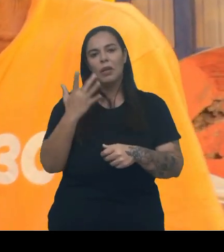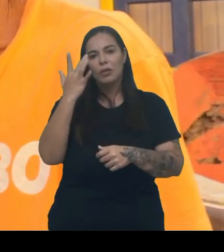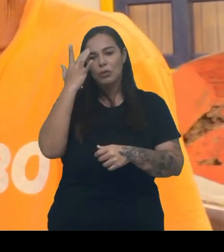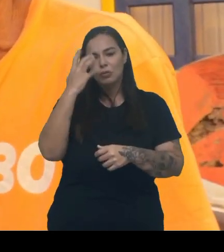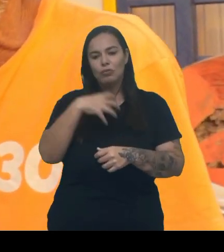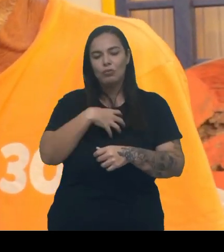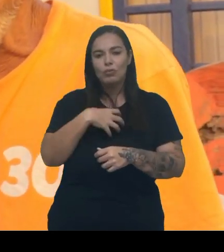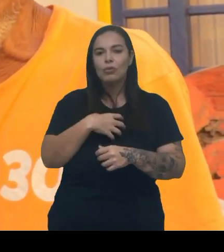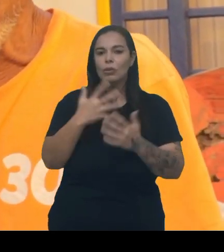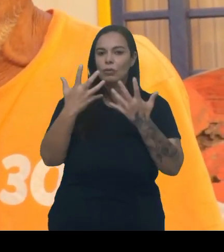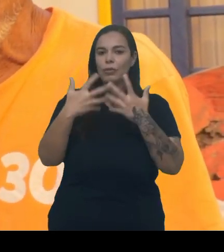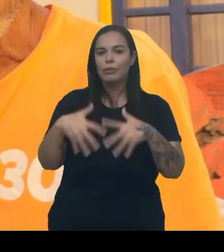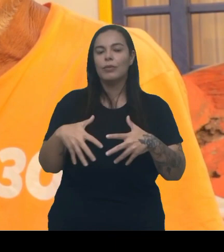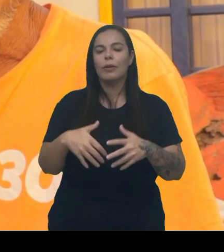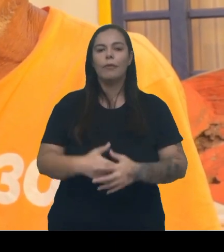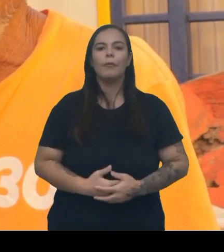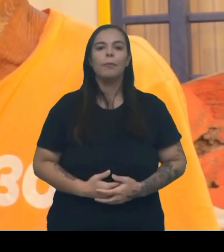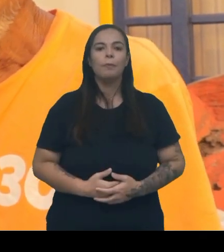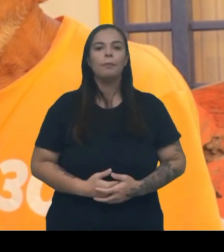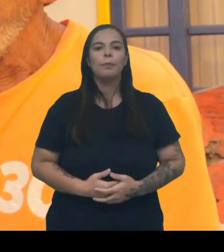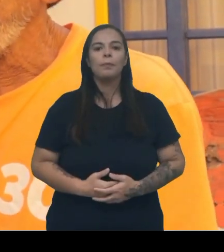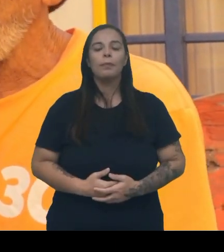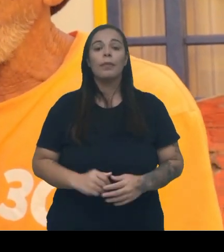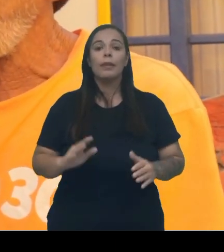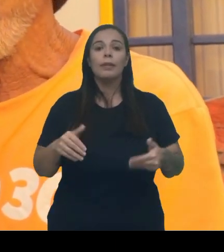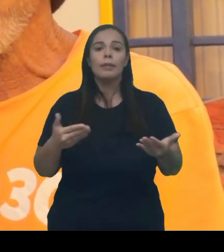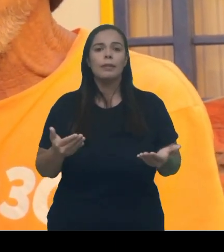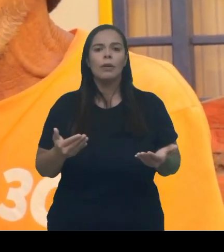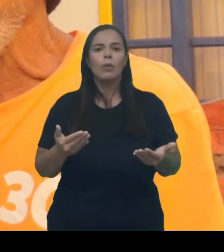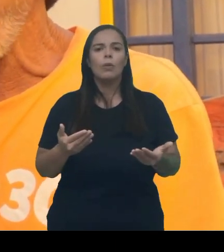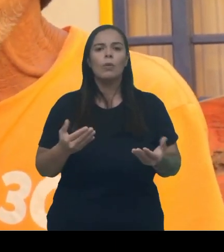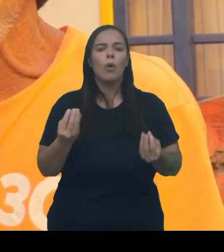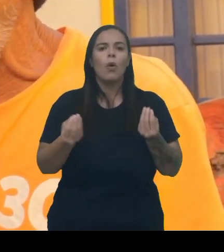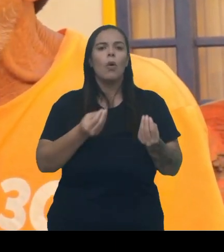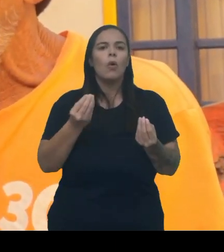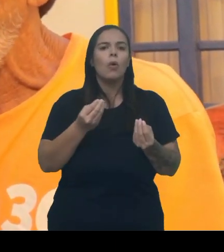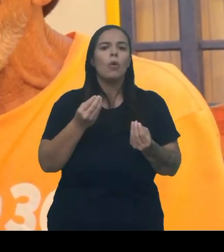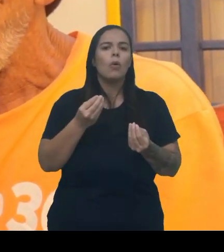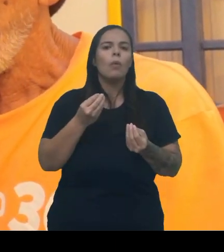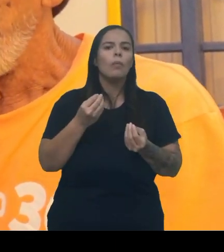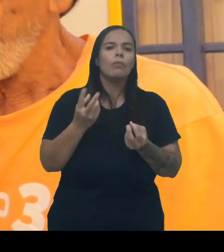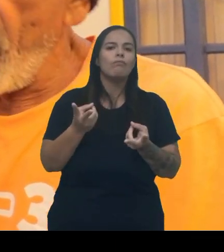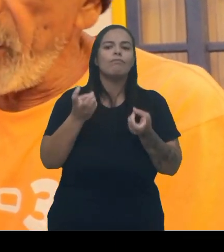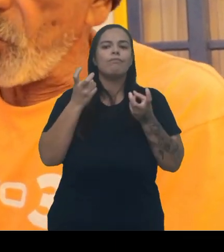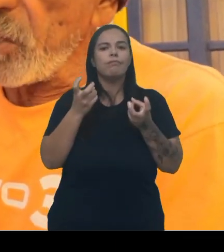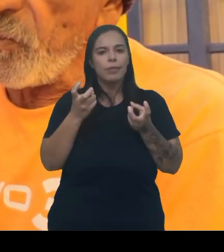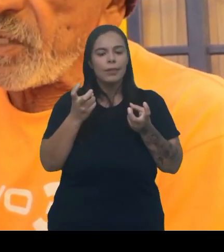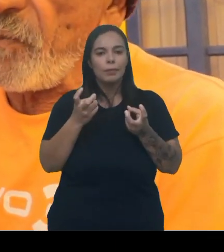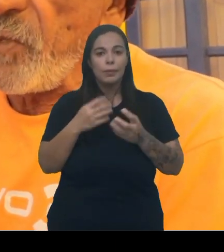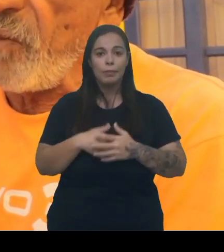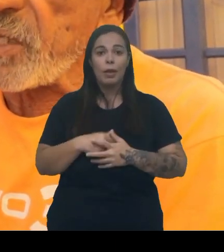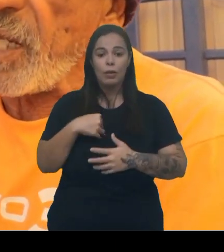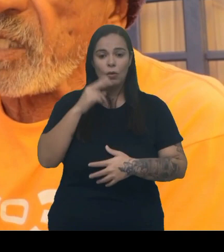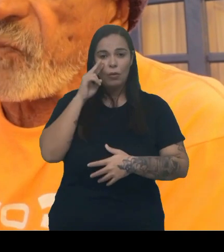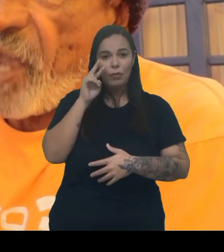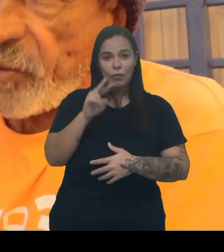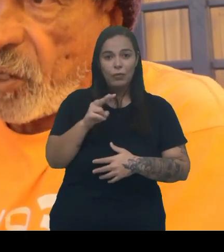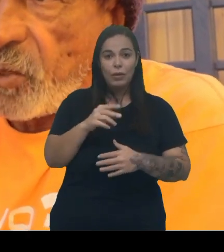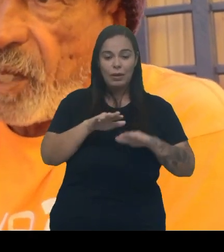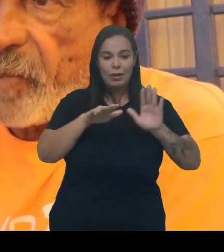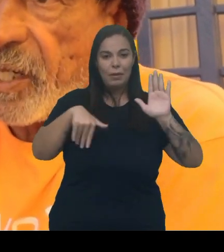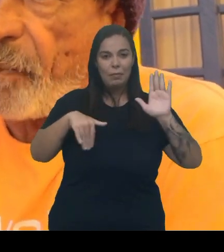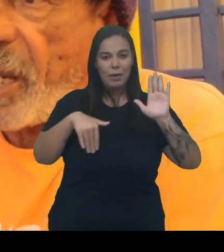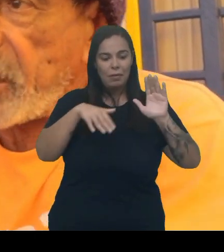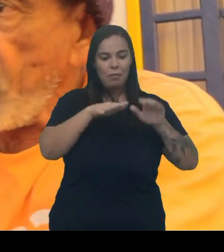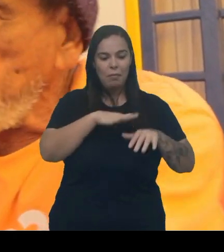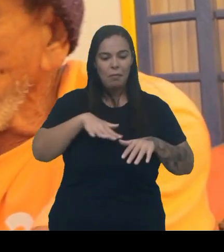coisas eram dessa maneira que funcionava, tá entendendo? Então, qual era o sinal? Aí quando você via, você daqui ficava todo